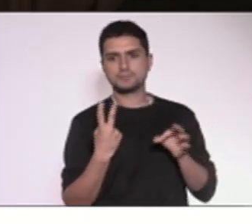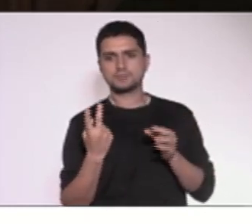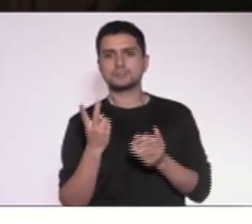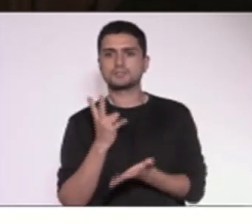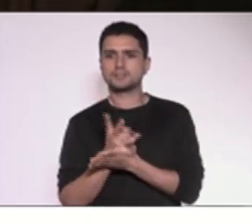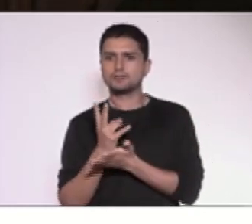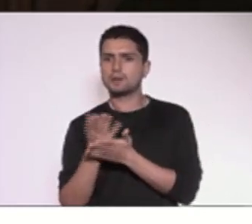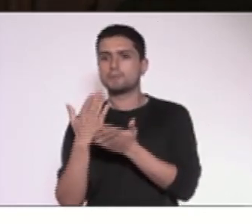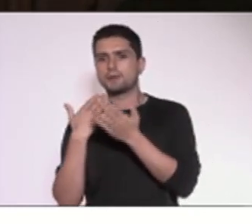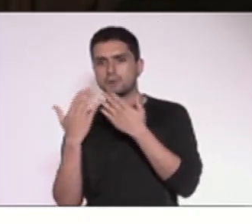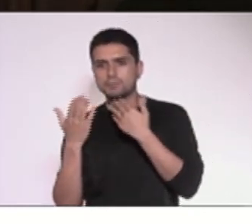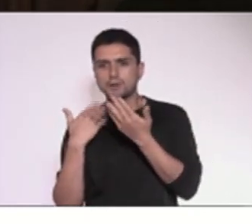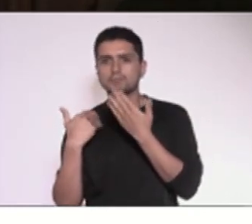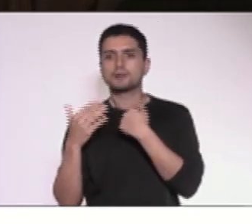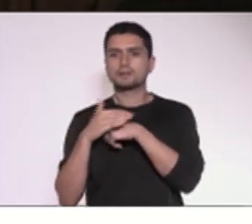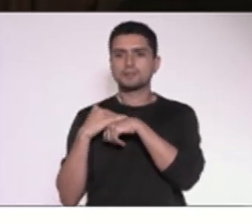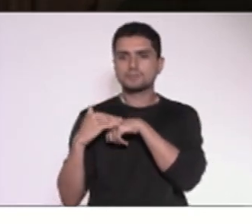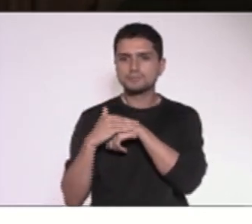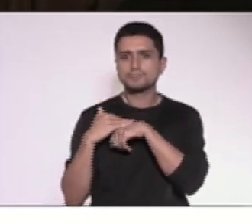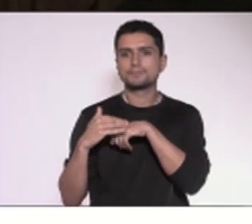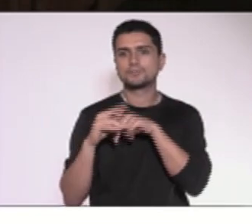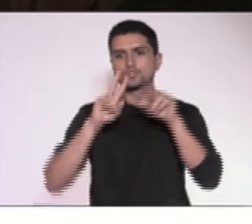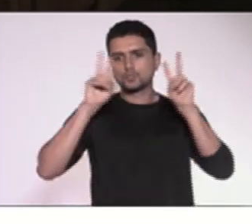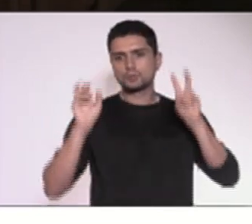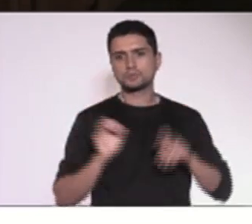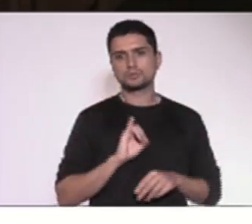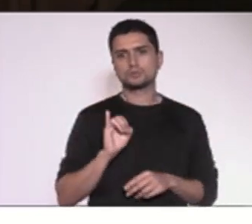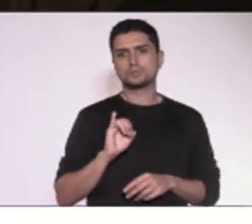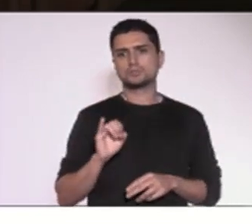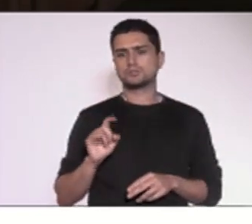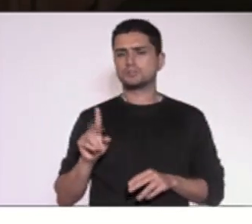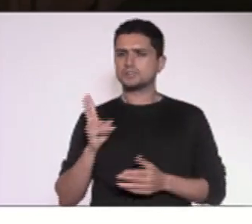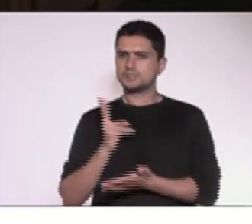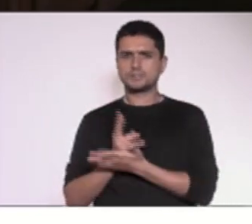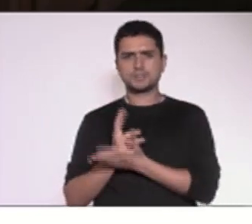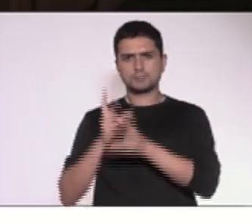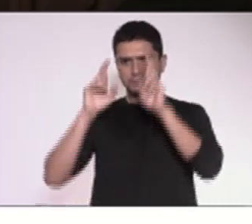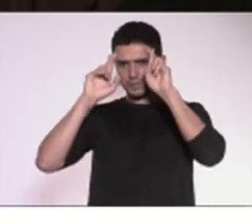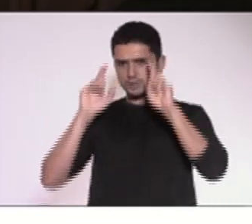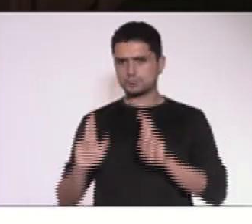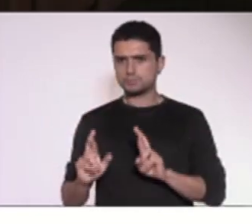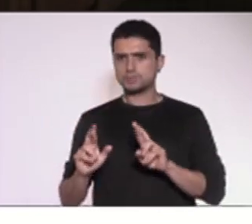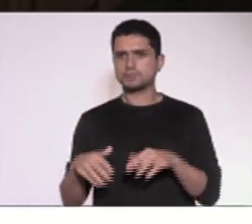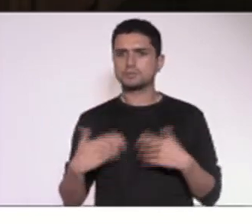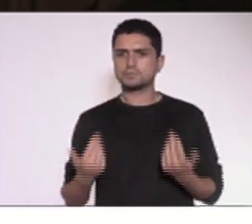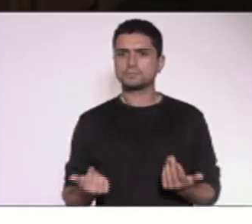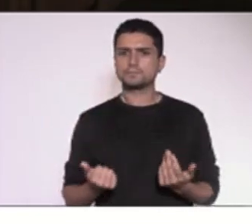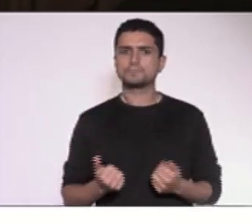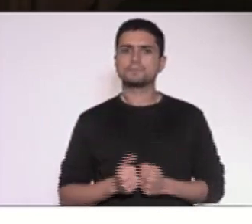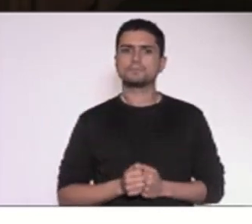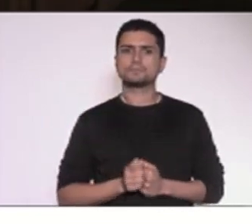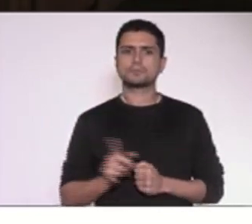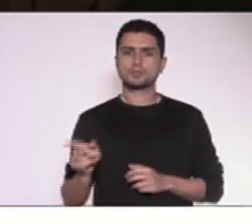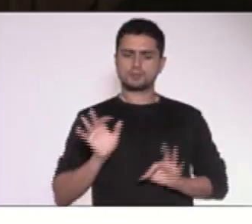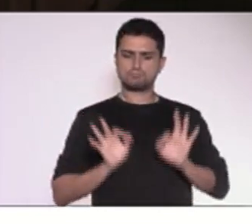instituições de forma respeitosa. Então, esta promotora de justiça que eu conheci